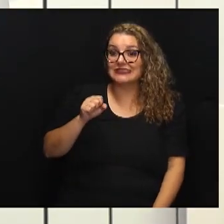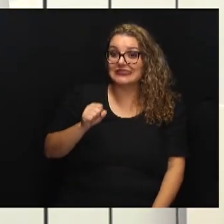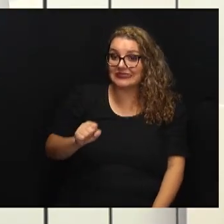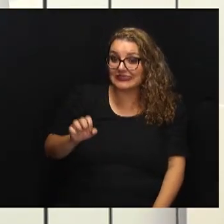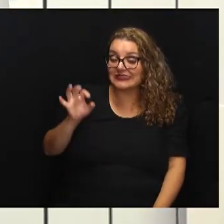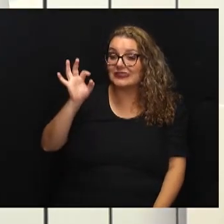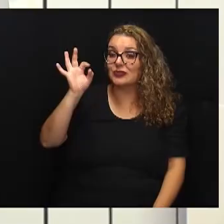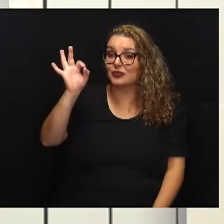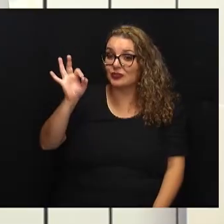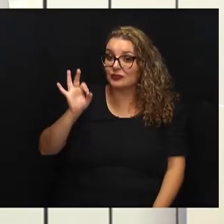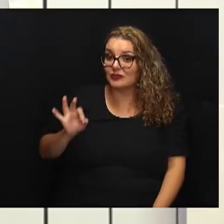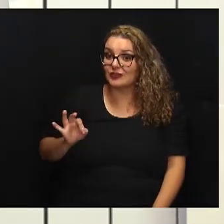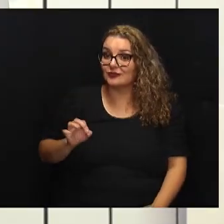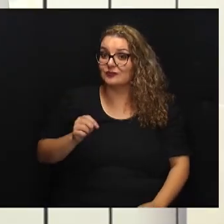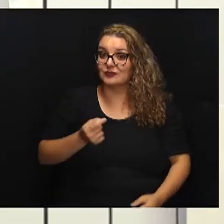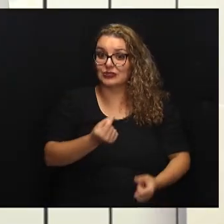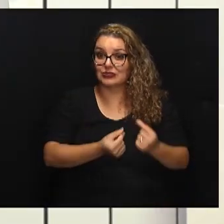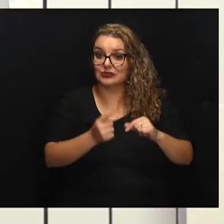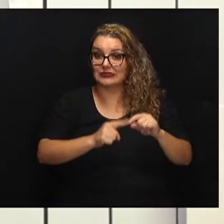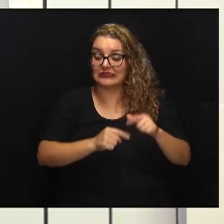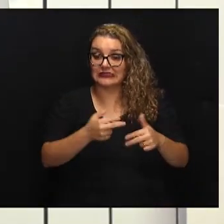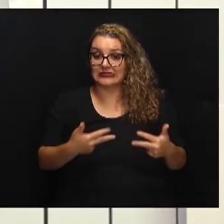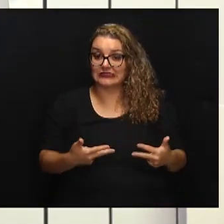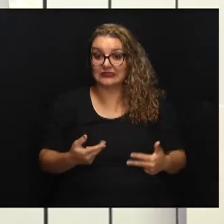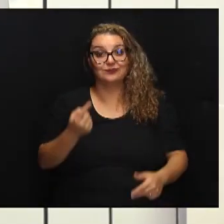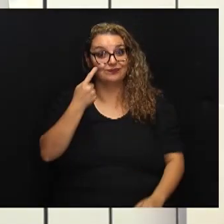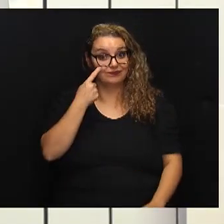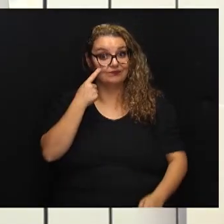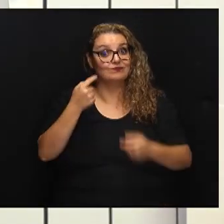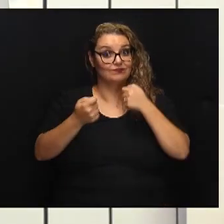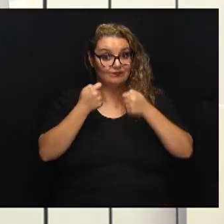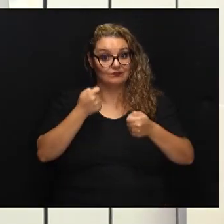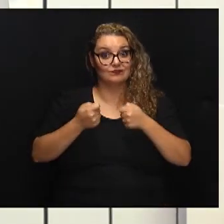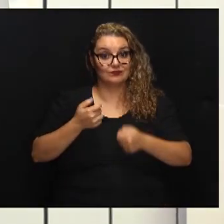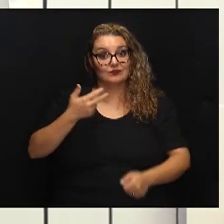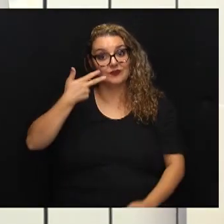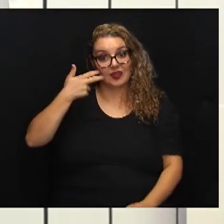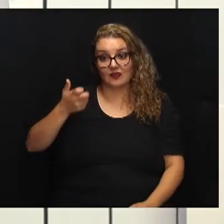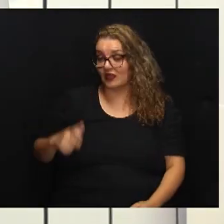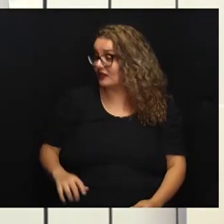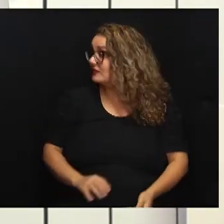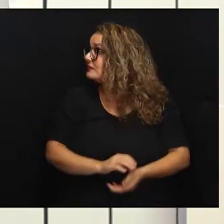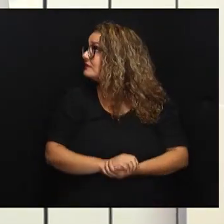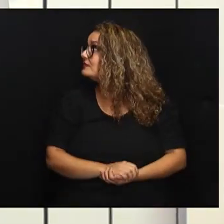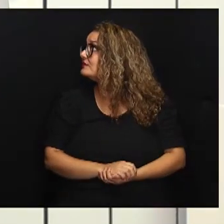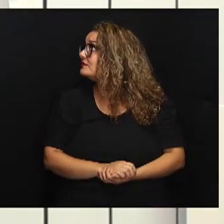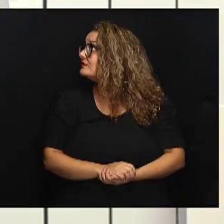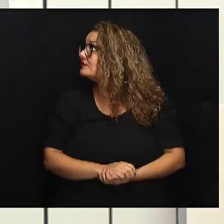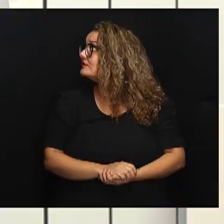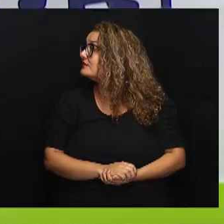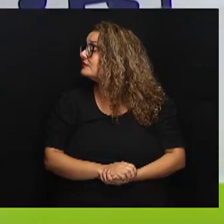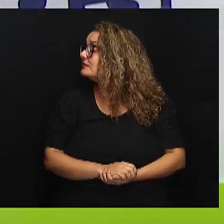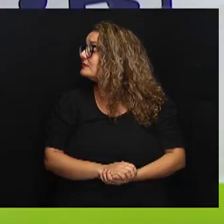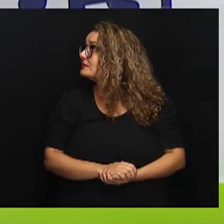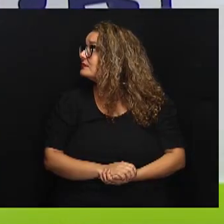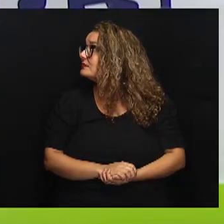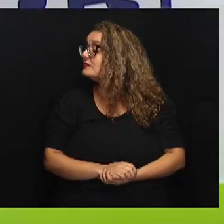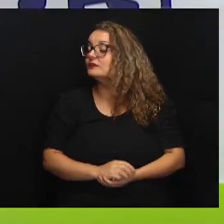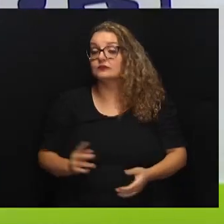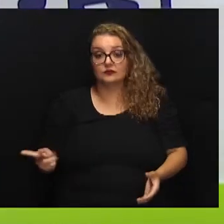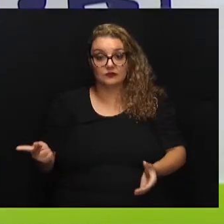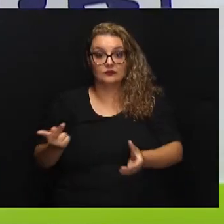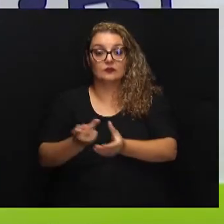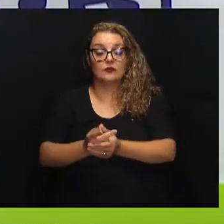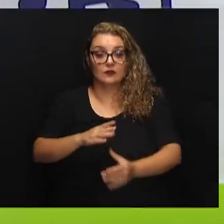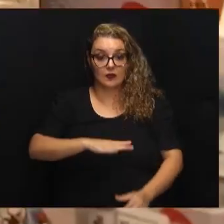278% no preço do material escolar. Confira na reportagem de Rafael Turati. O Procon Municipal